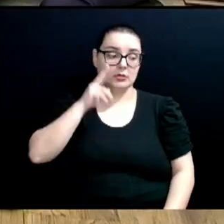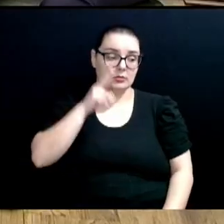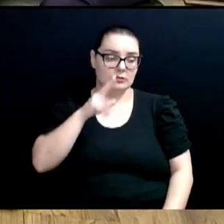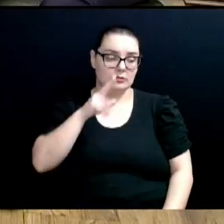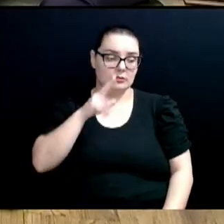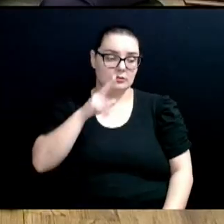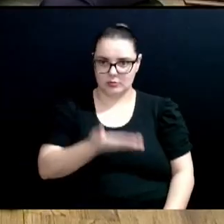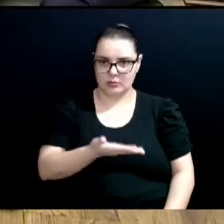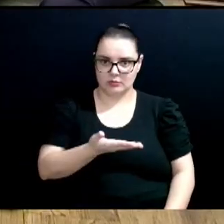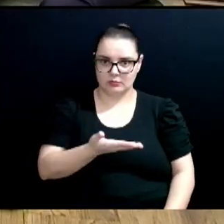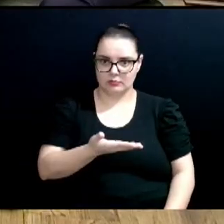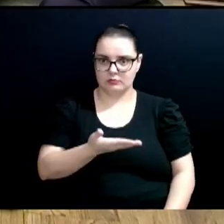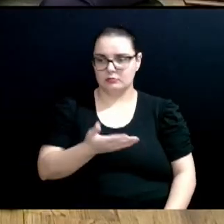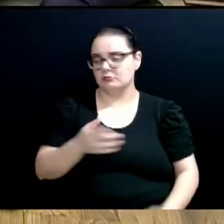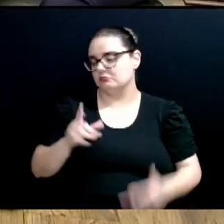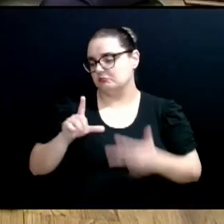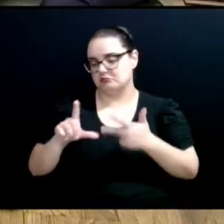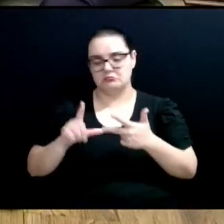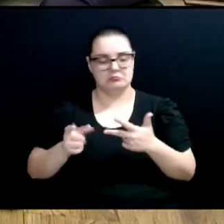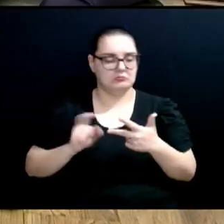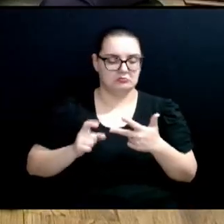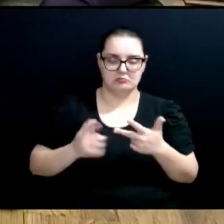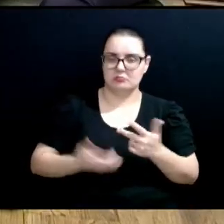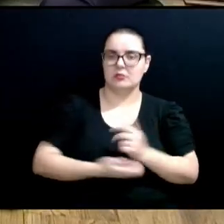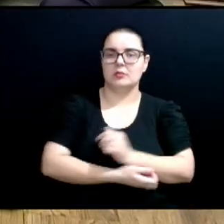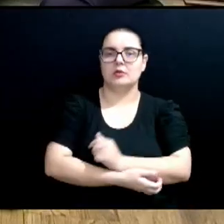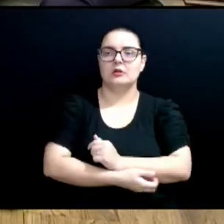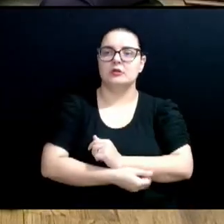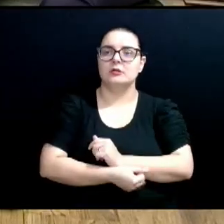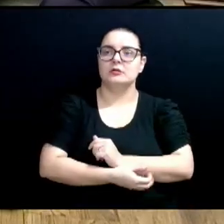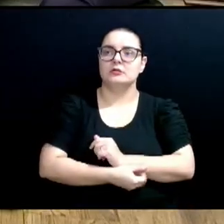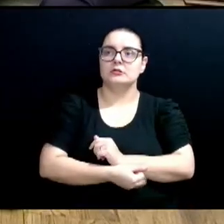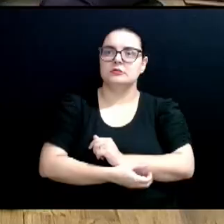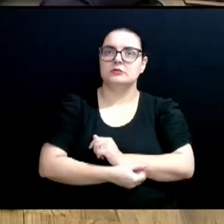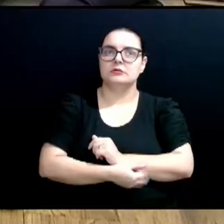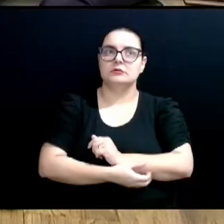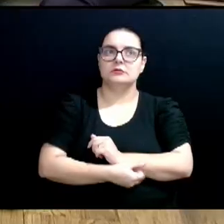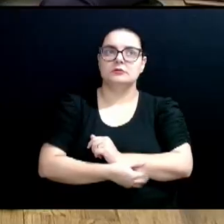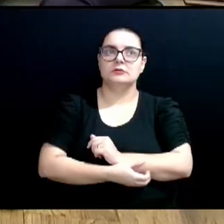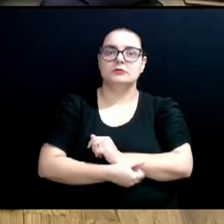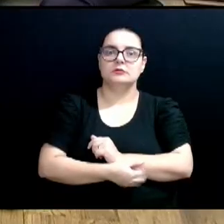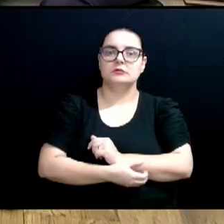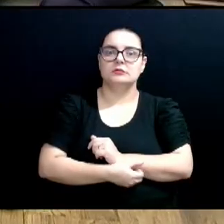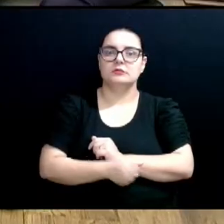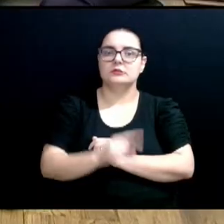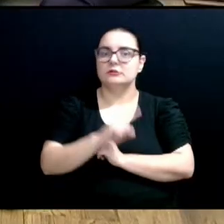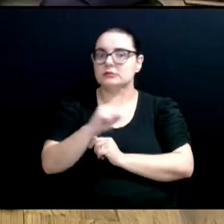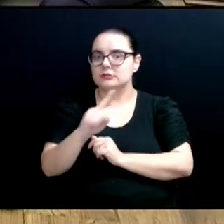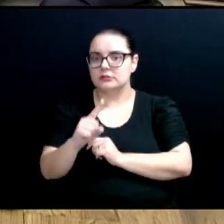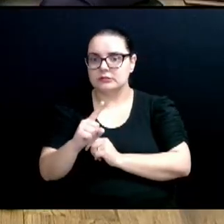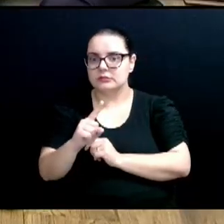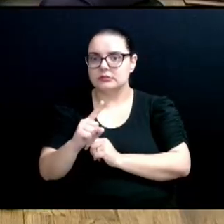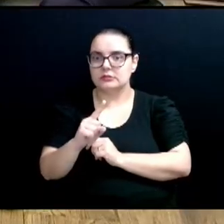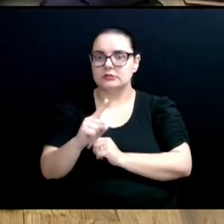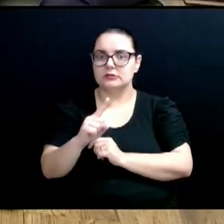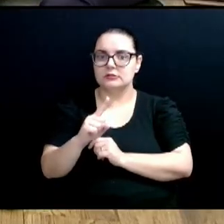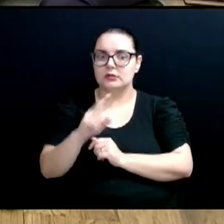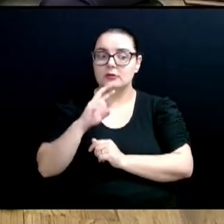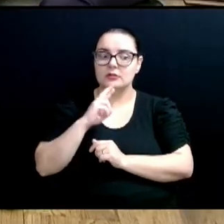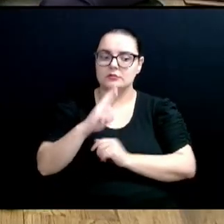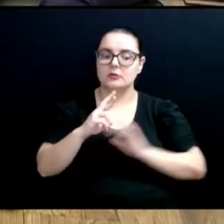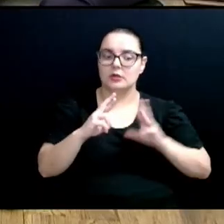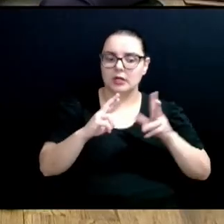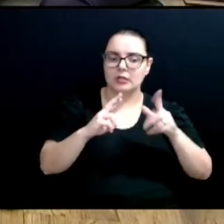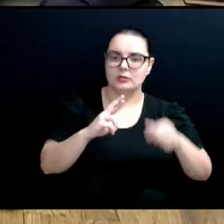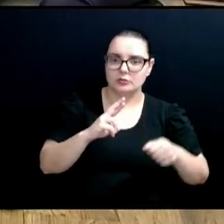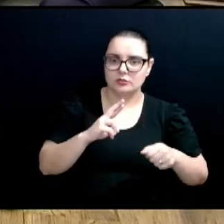do legislativo, seja do executivo, não corresponder àquilo aquilo para o qual ele